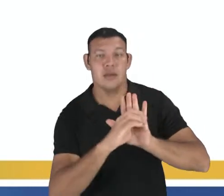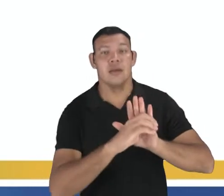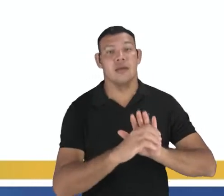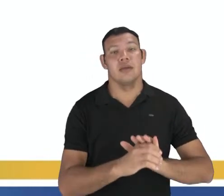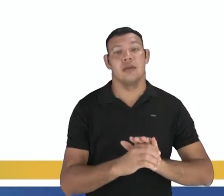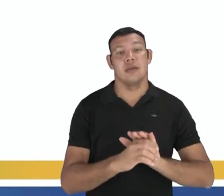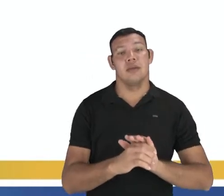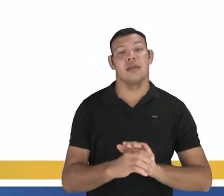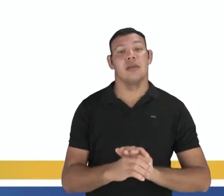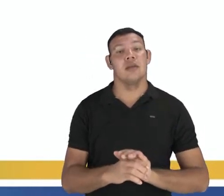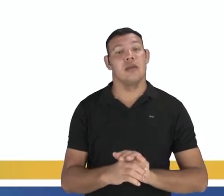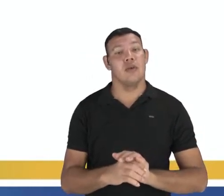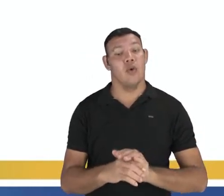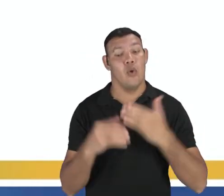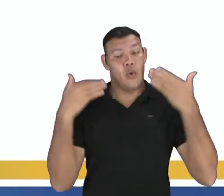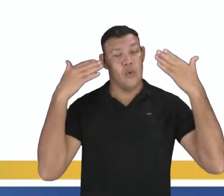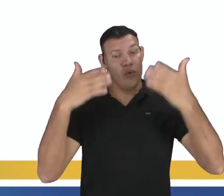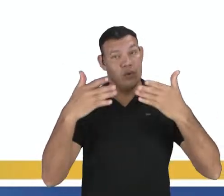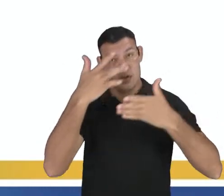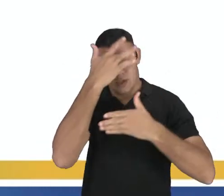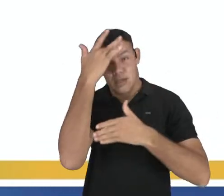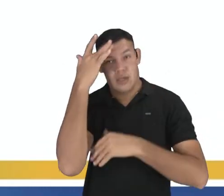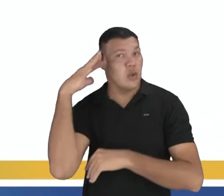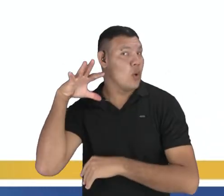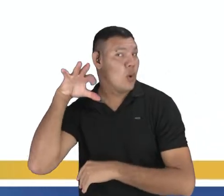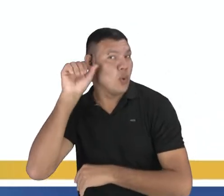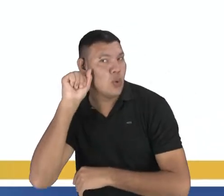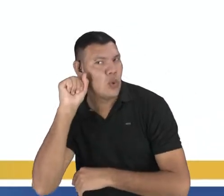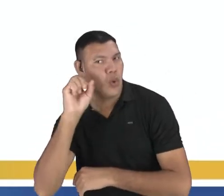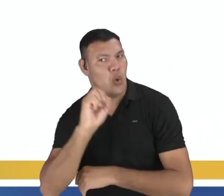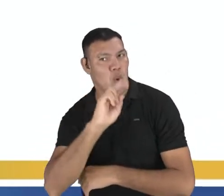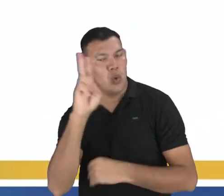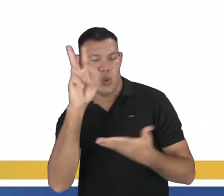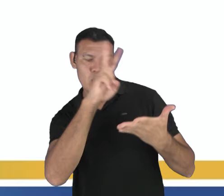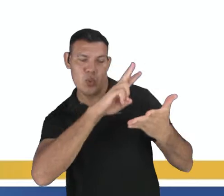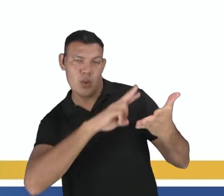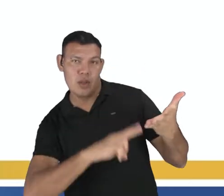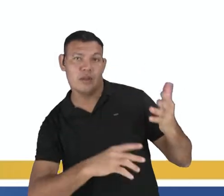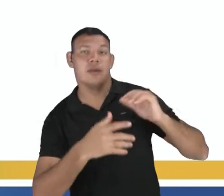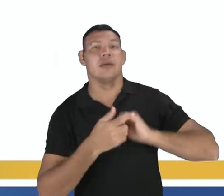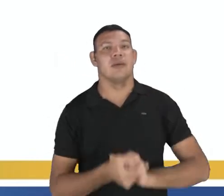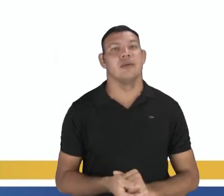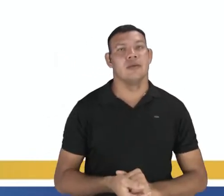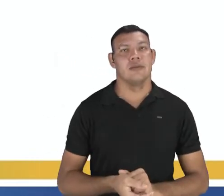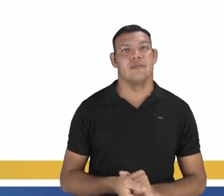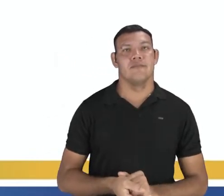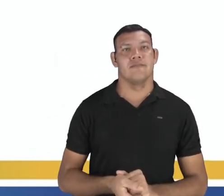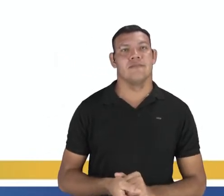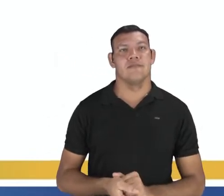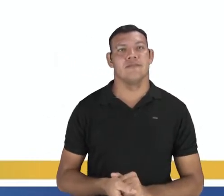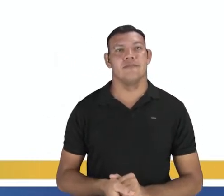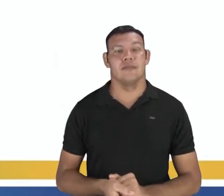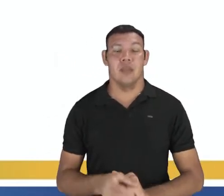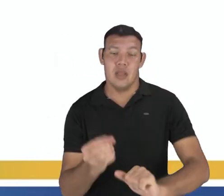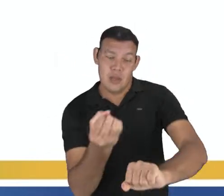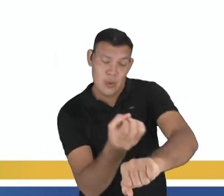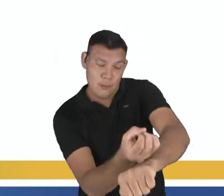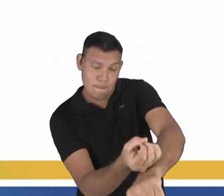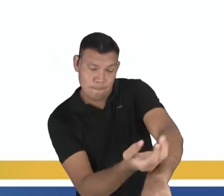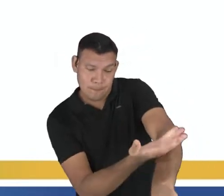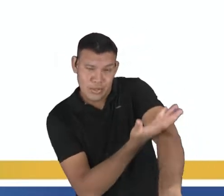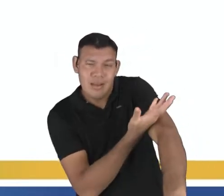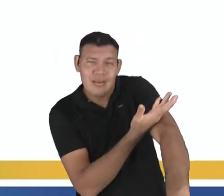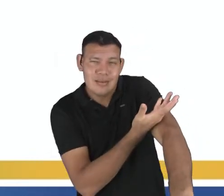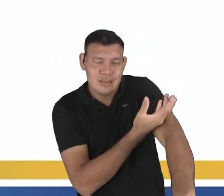tem como foco o nosso receptor. Na função emotiva, nós vamos ter a fala dos nossos